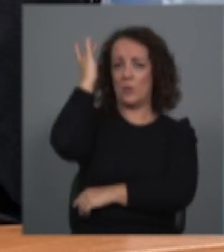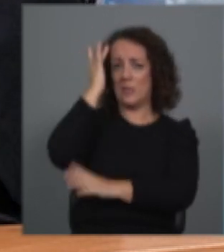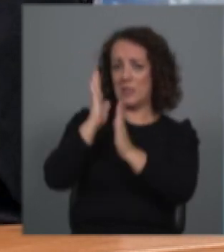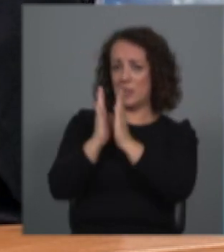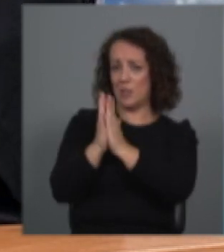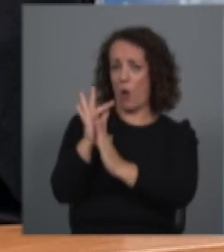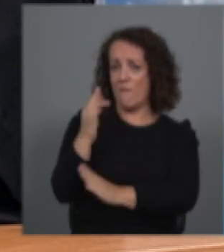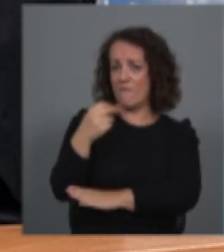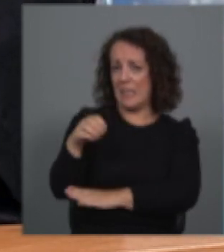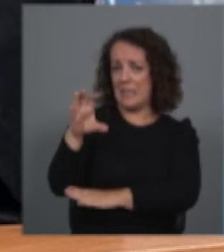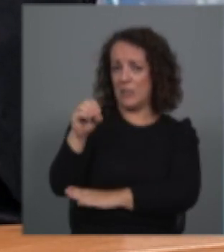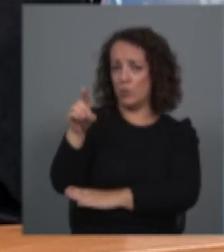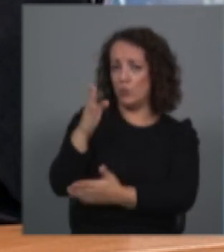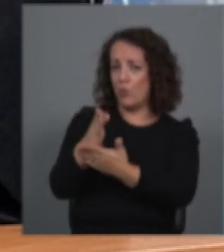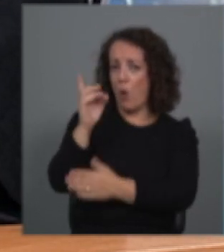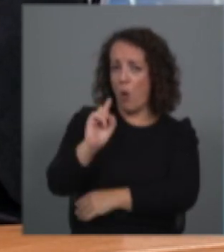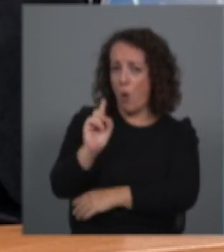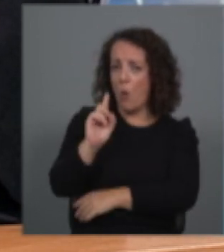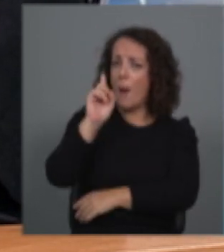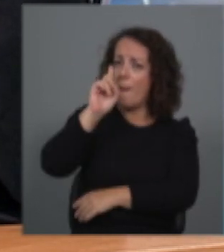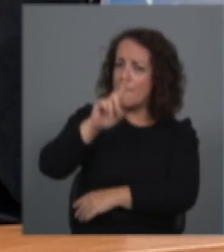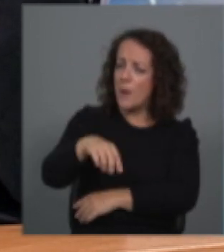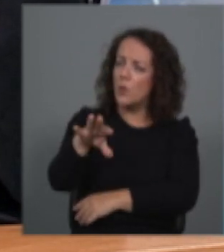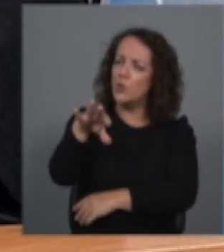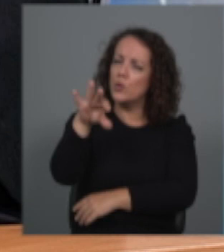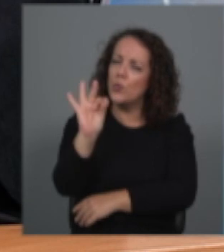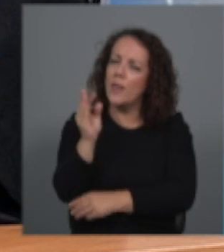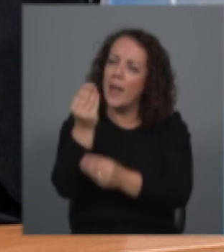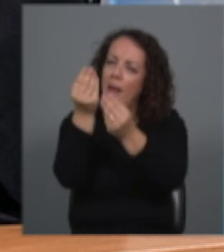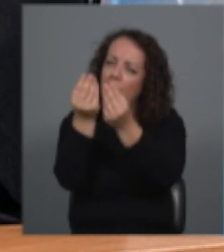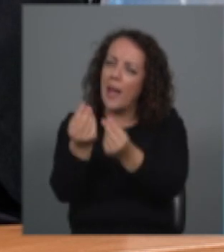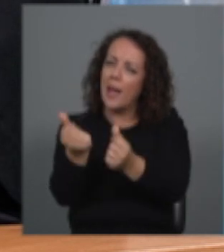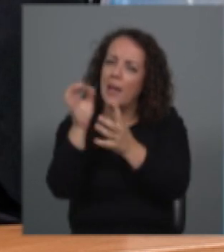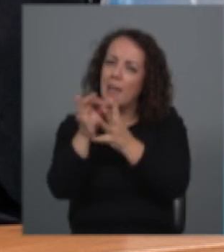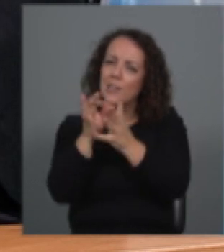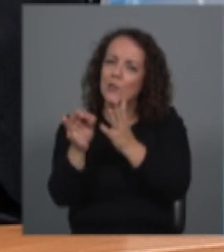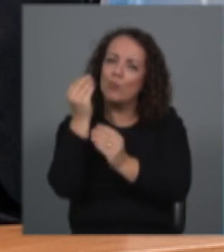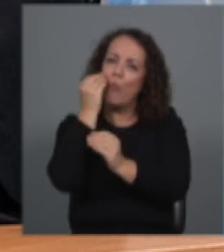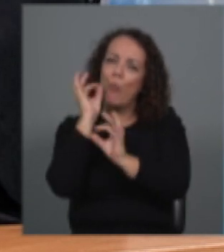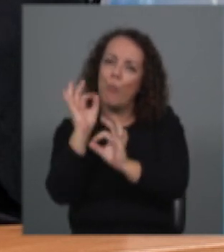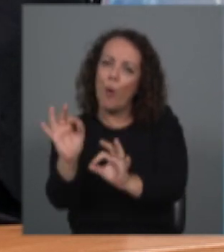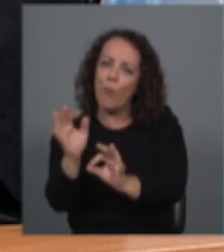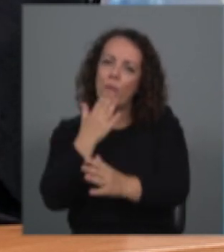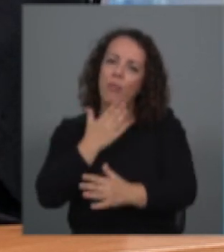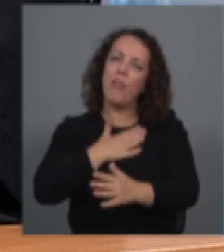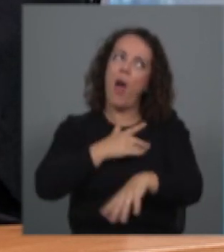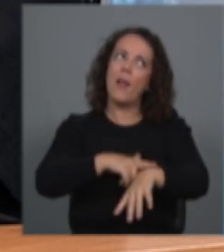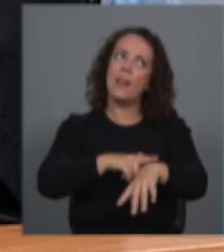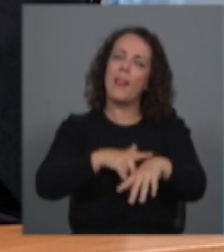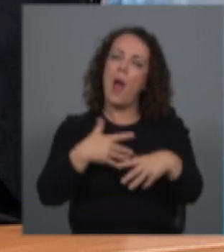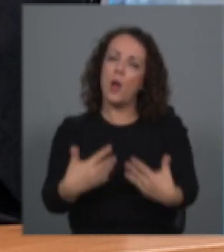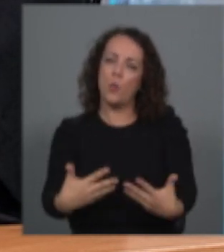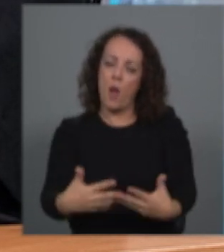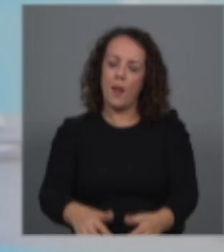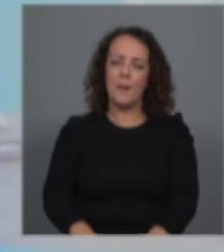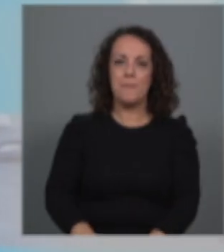escolher algumas características próprias de São Francisco lidas para o nosso tempo. É um programa,